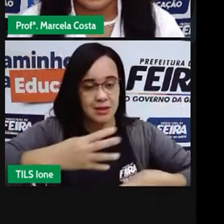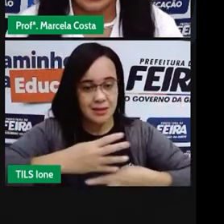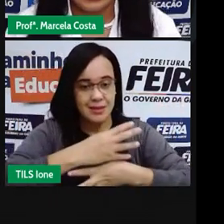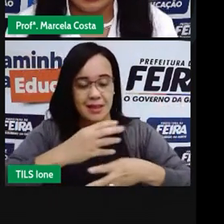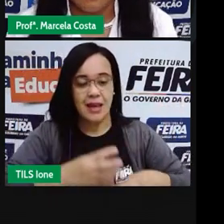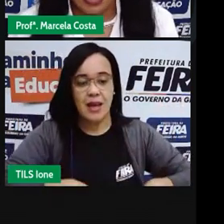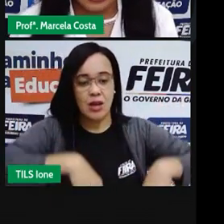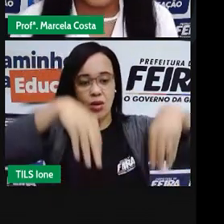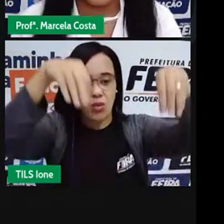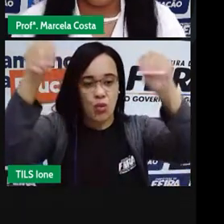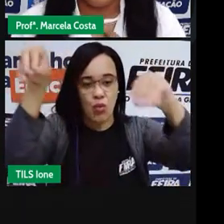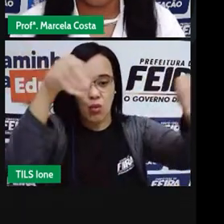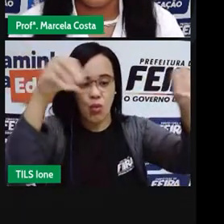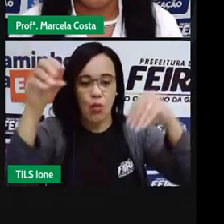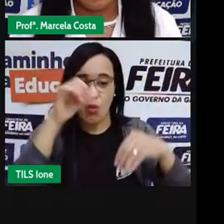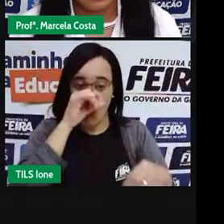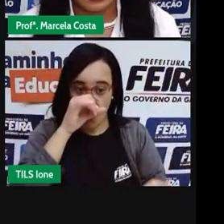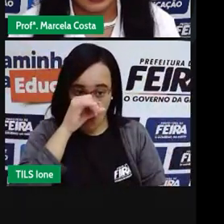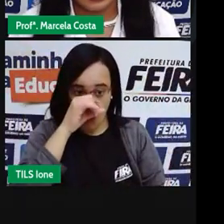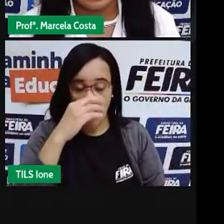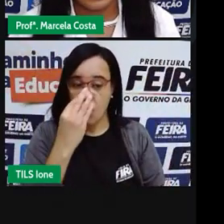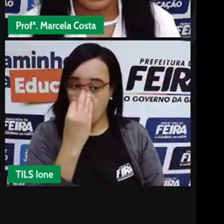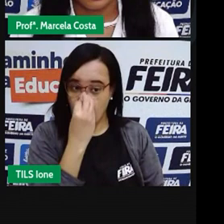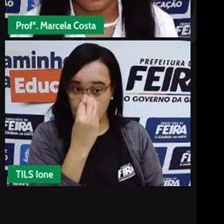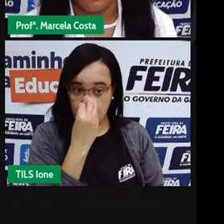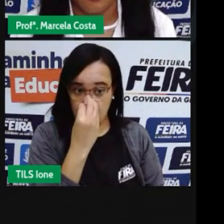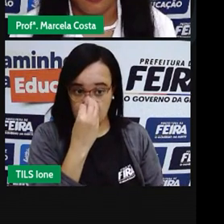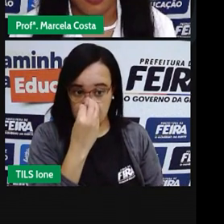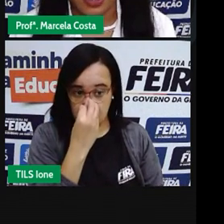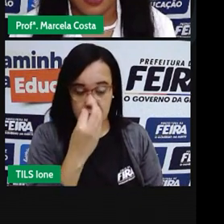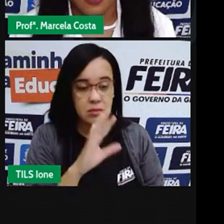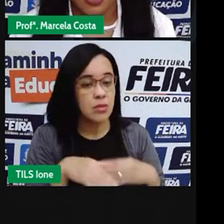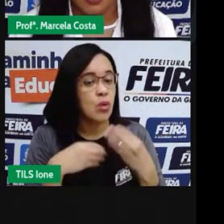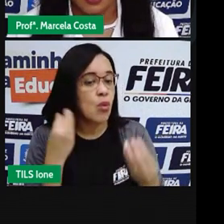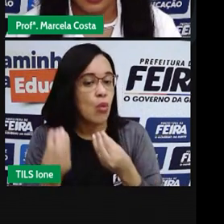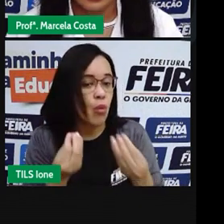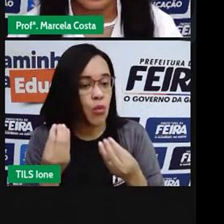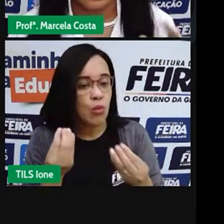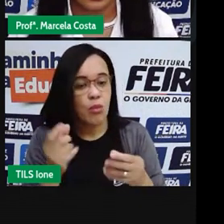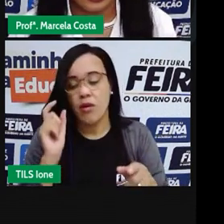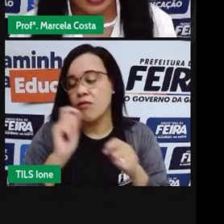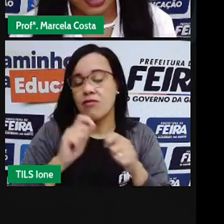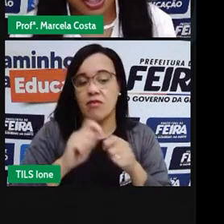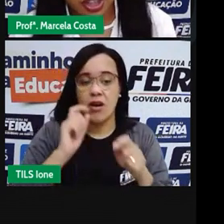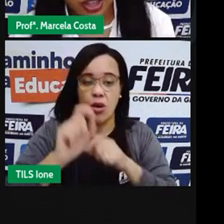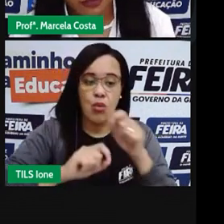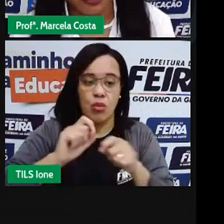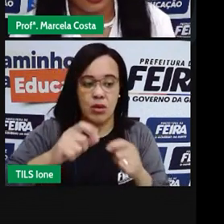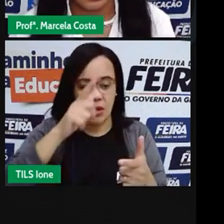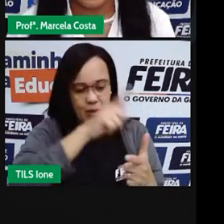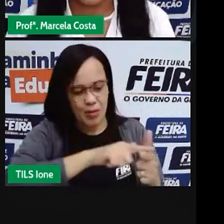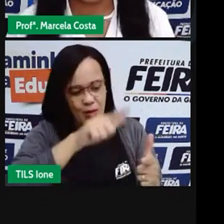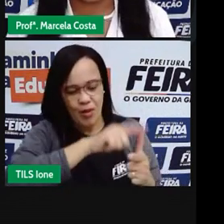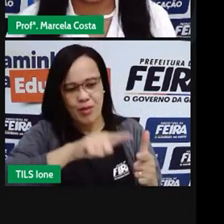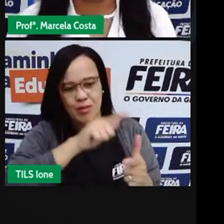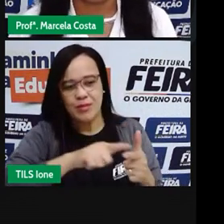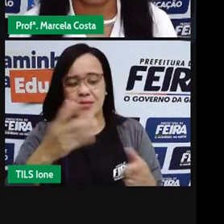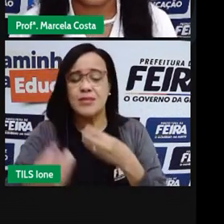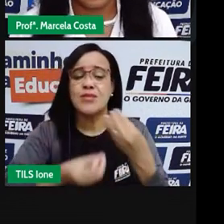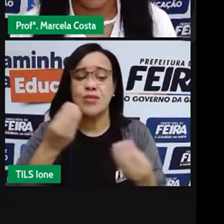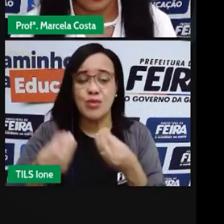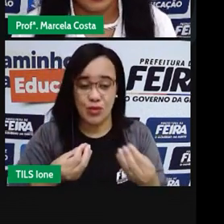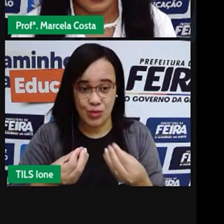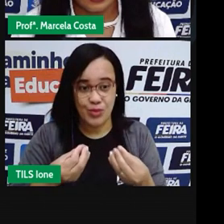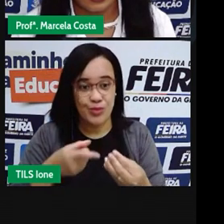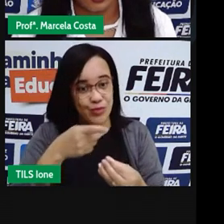O que é que eles fazem? Né? Qual é o problema que eles estão envolvidos? Seja criativo e